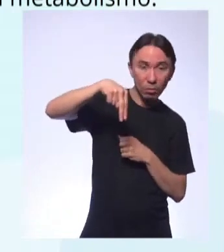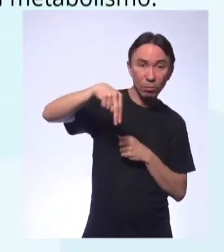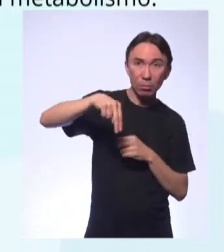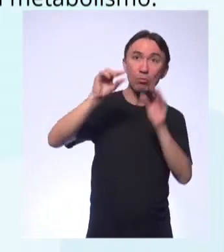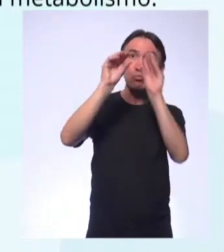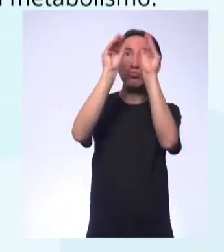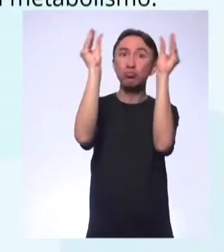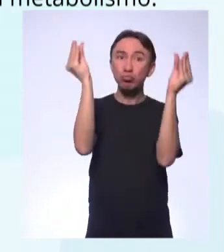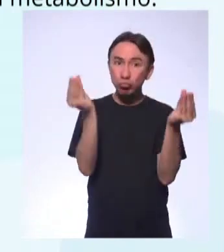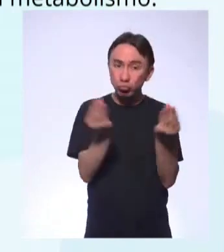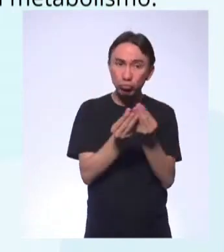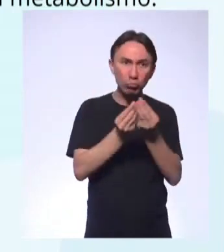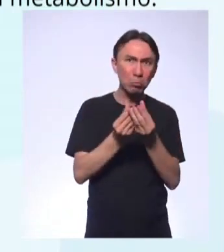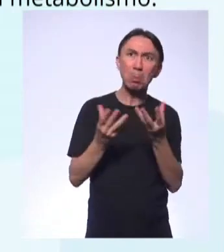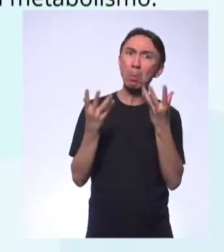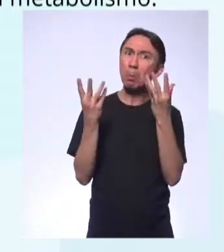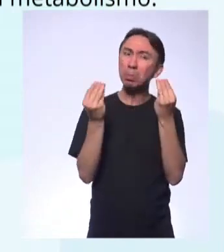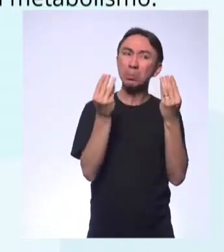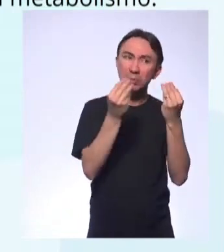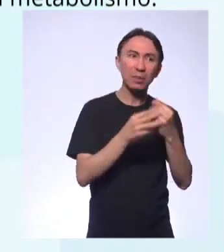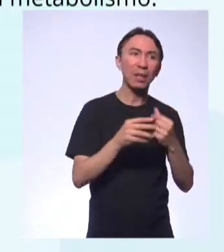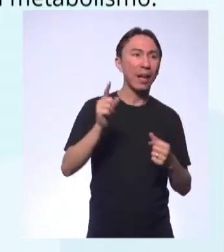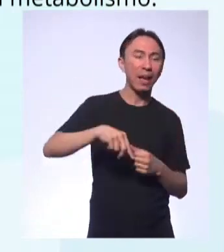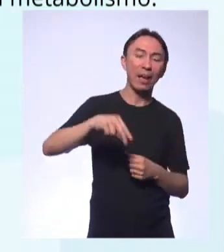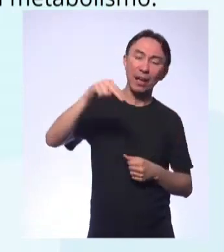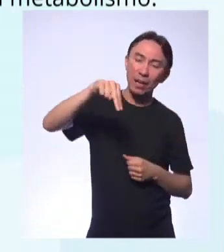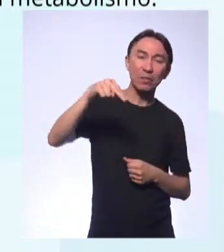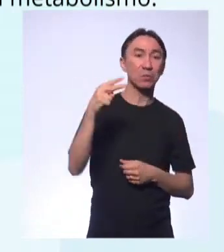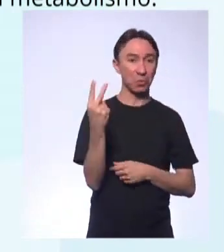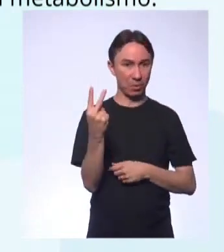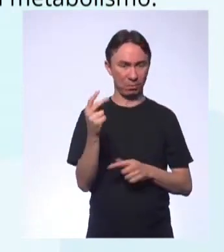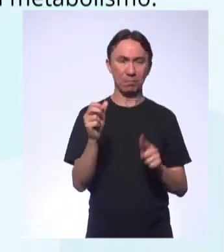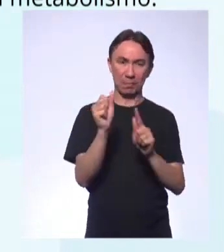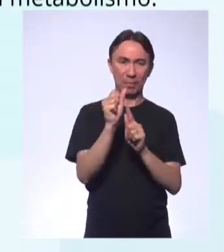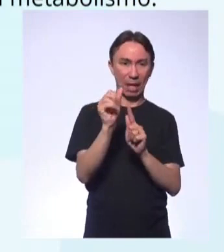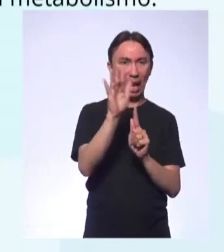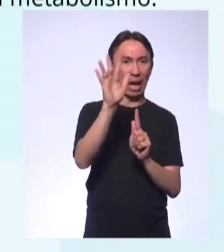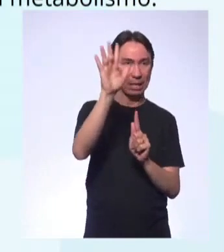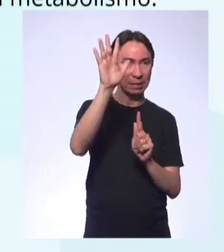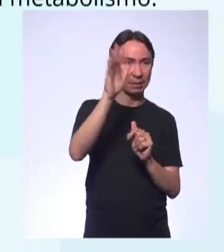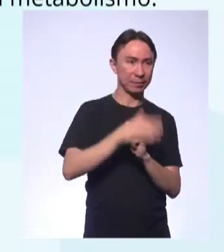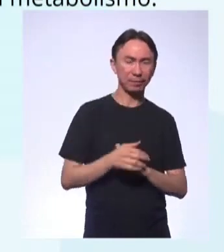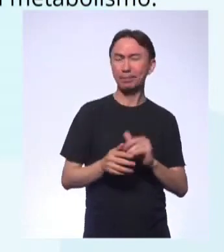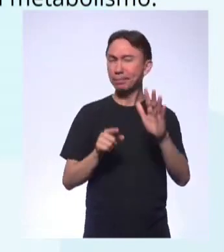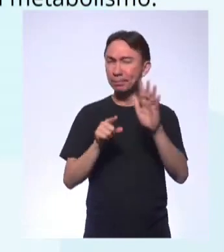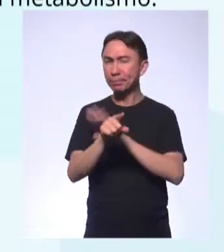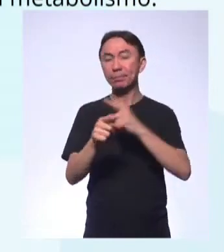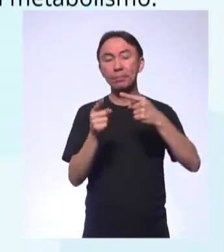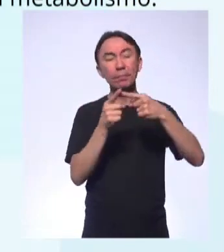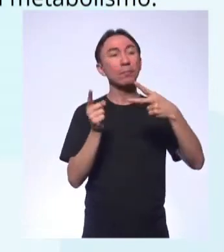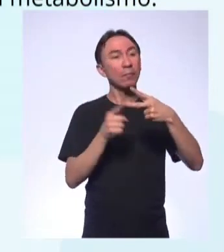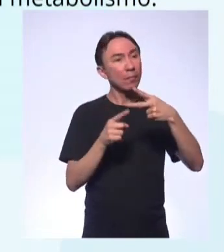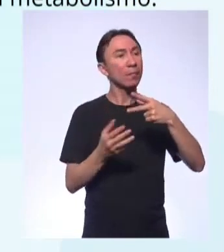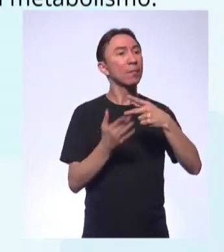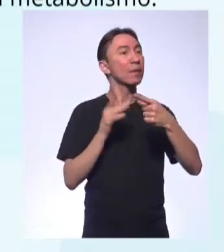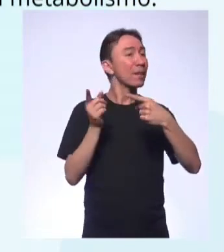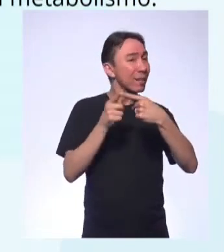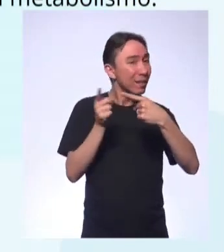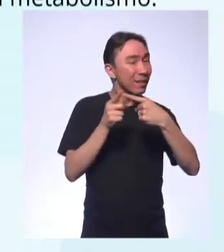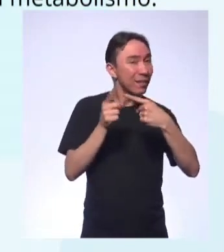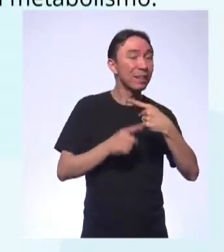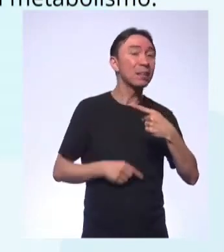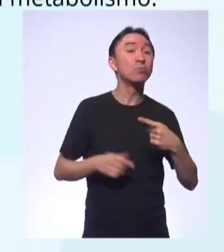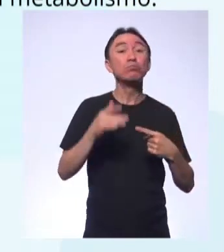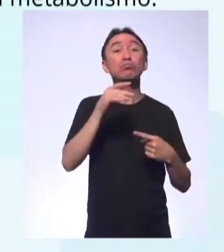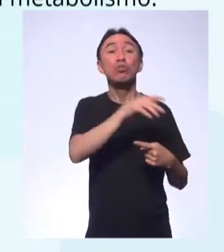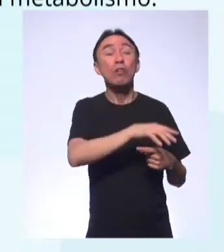forma de N2, que é o gás de nitrogênio. Letra A. Explique como os seres vivos conseguem absorver o nitrogênio,